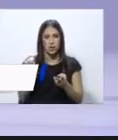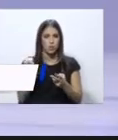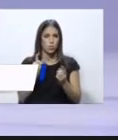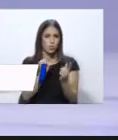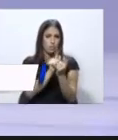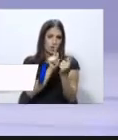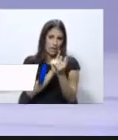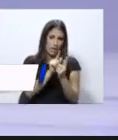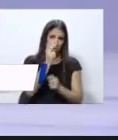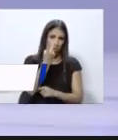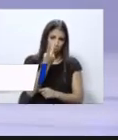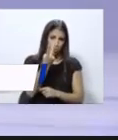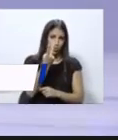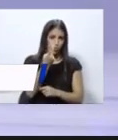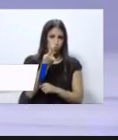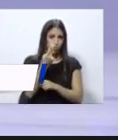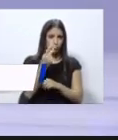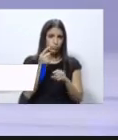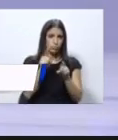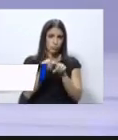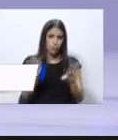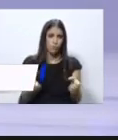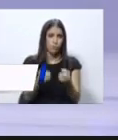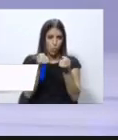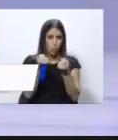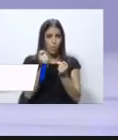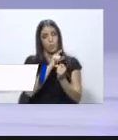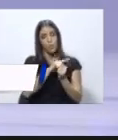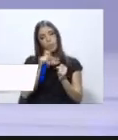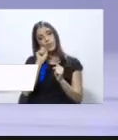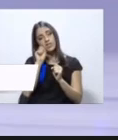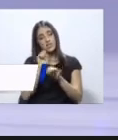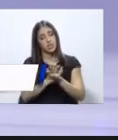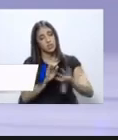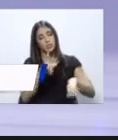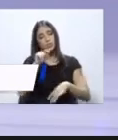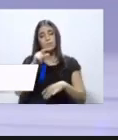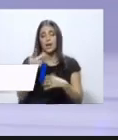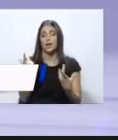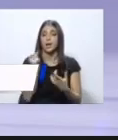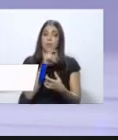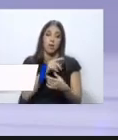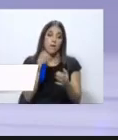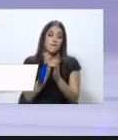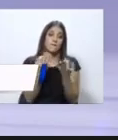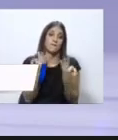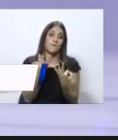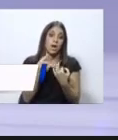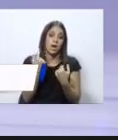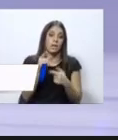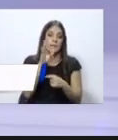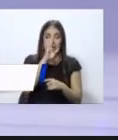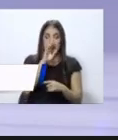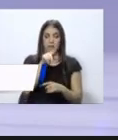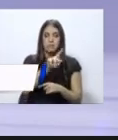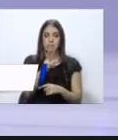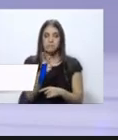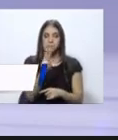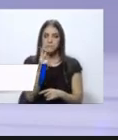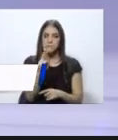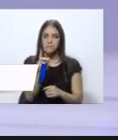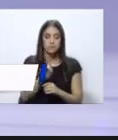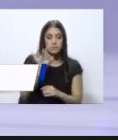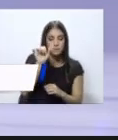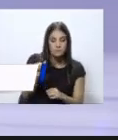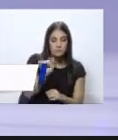e pode jogar também como defesa esquerda. E, portanto, é uma mais-valia. Quando um jogador tem esta polivalência, é sempre uma mais-valia.